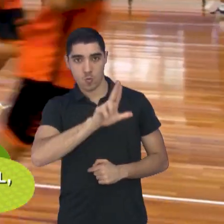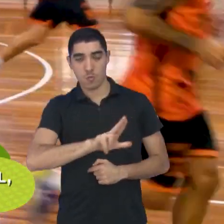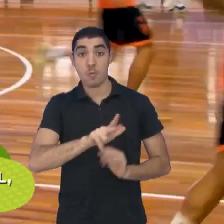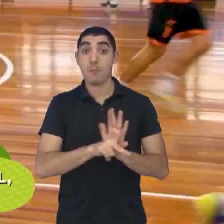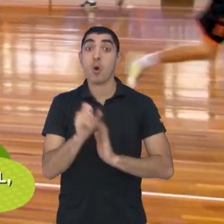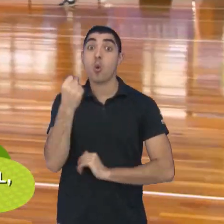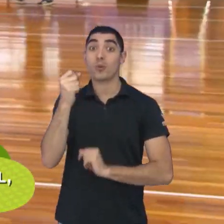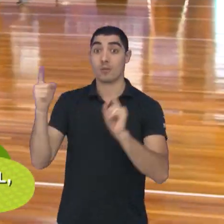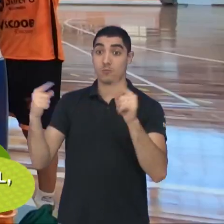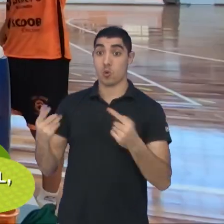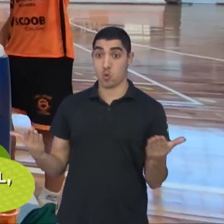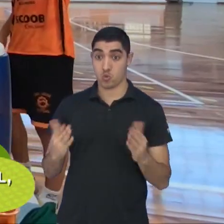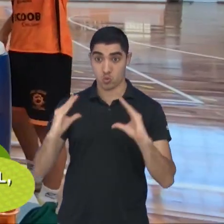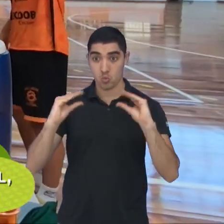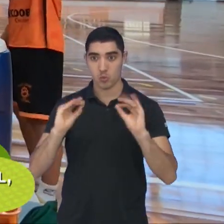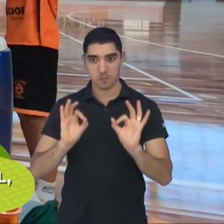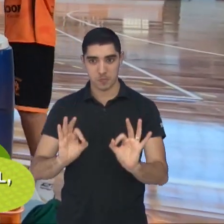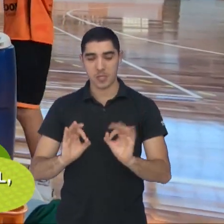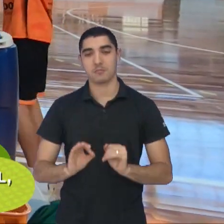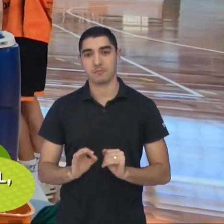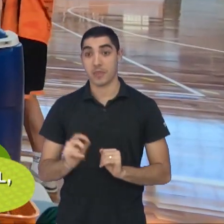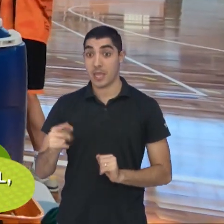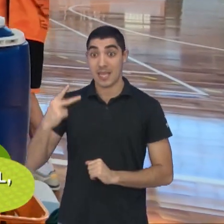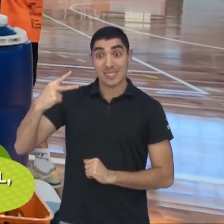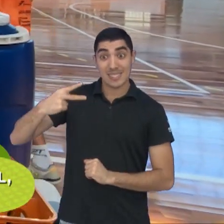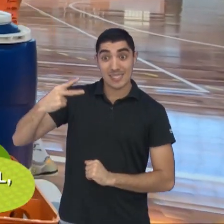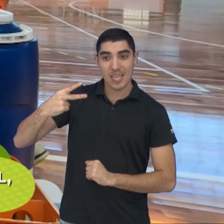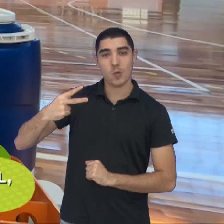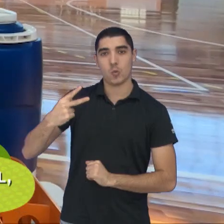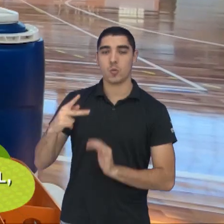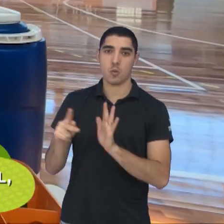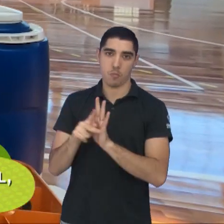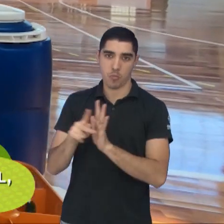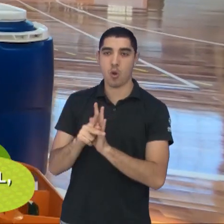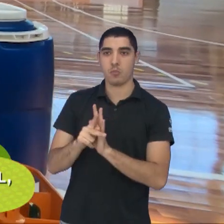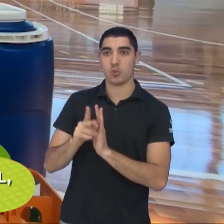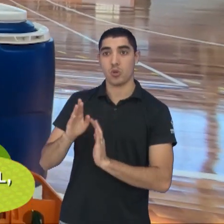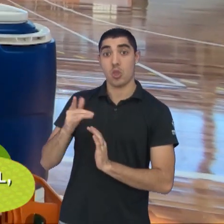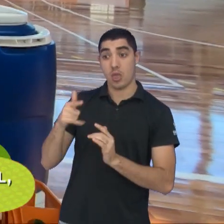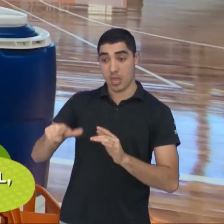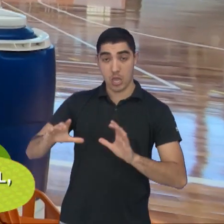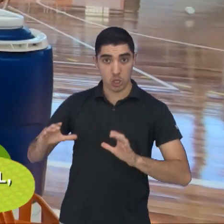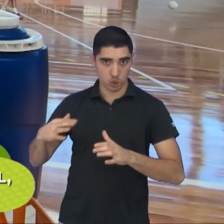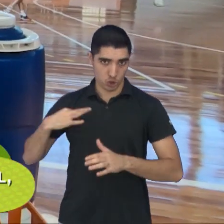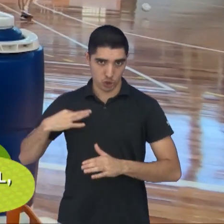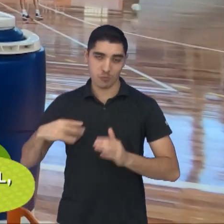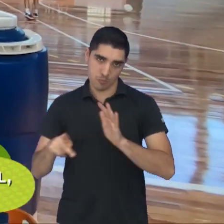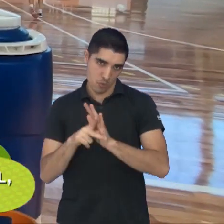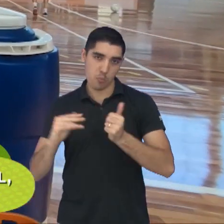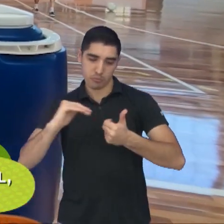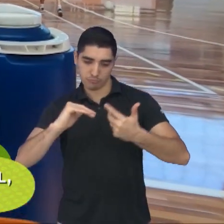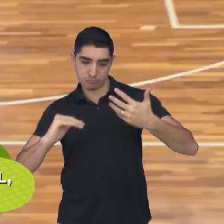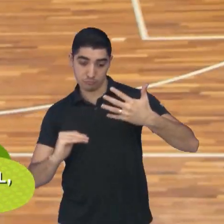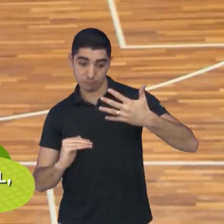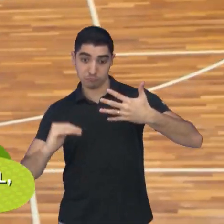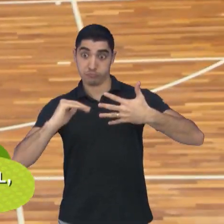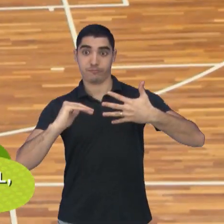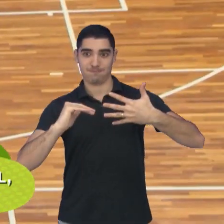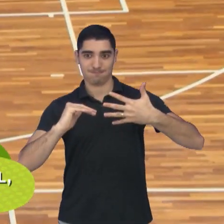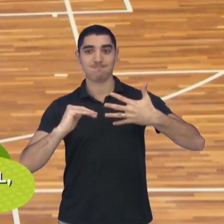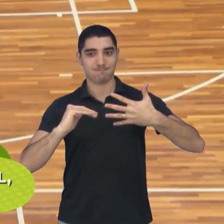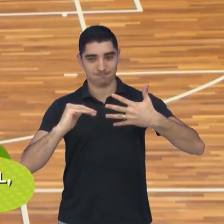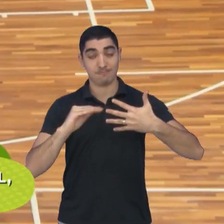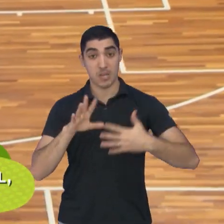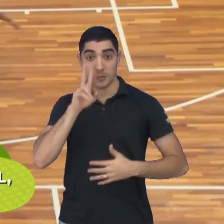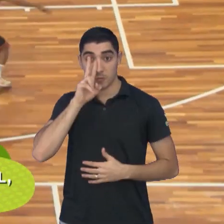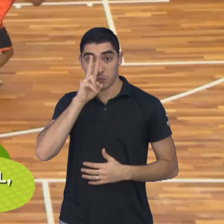Nacional, hoje à noite. Esse será o segundo jogo consecutivo contra uma equipe que briga na parte de cima da tabela. Jogando fora